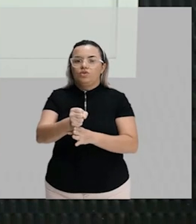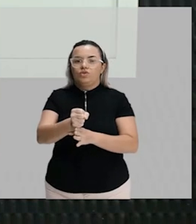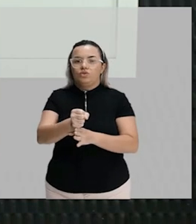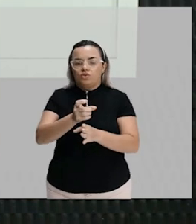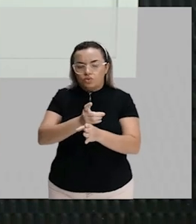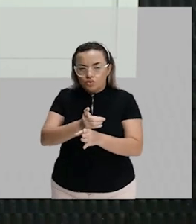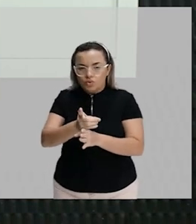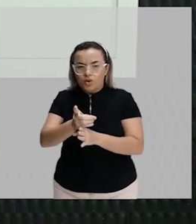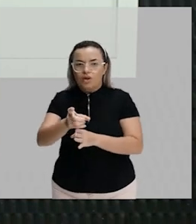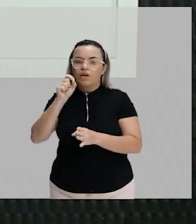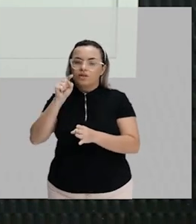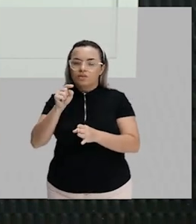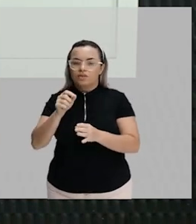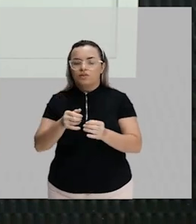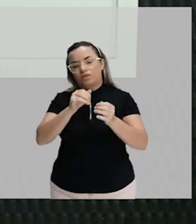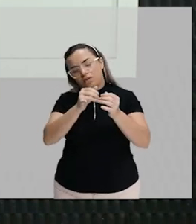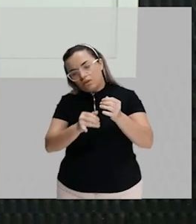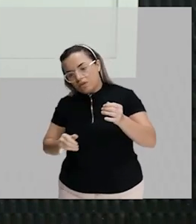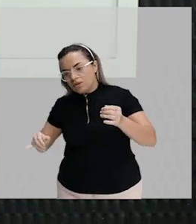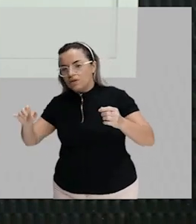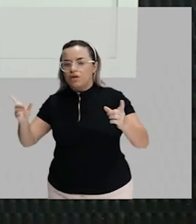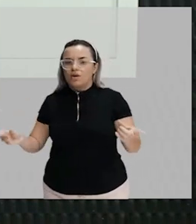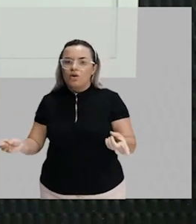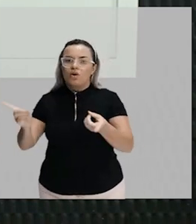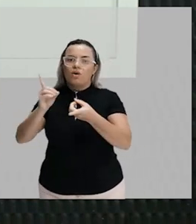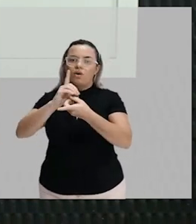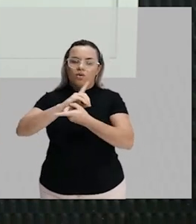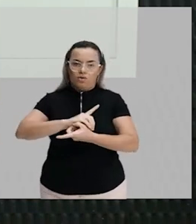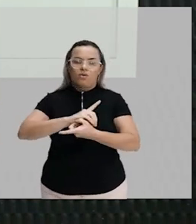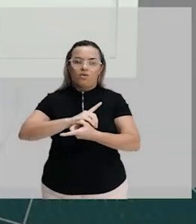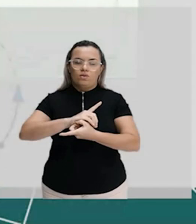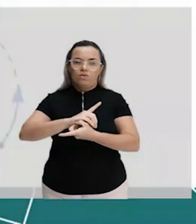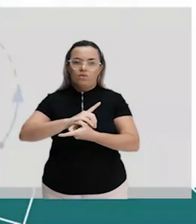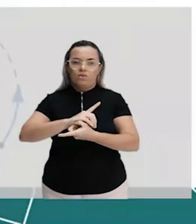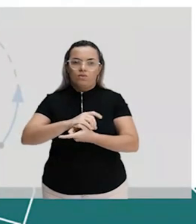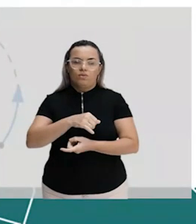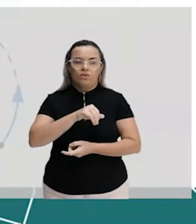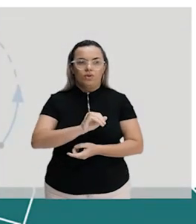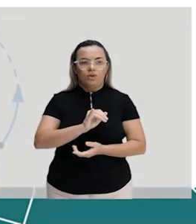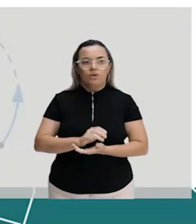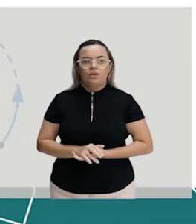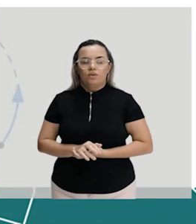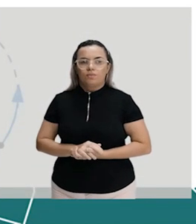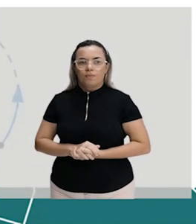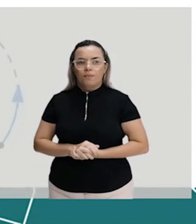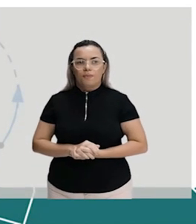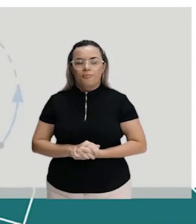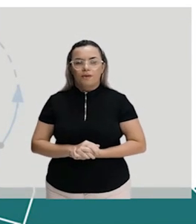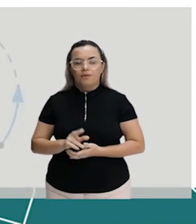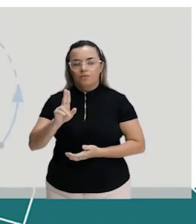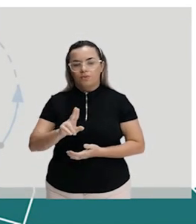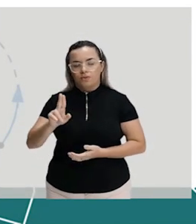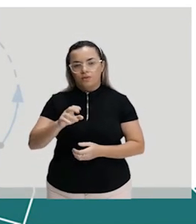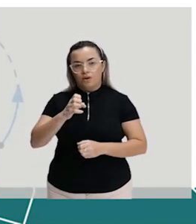então o sentido oposto do Movimento dos elétrons não vai ser dado pela palma da mão mas sim pelas costas da mão tá